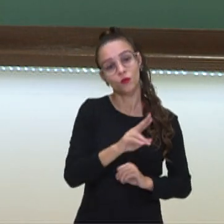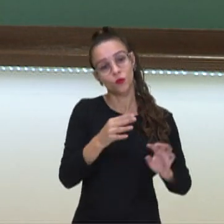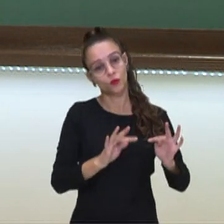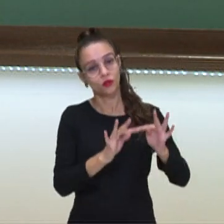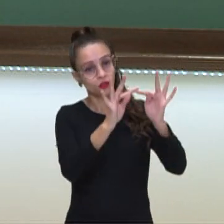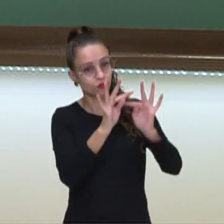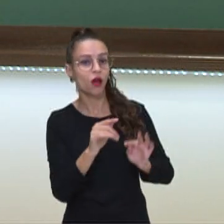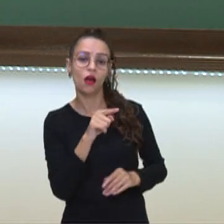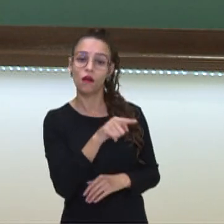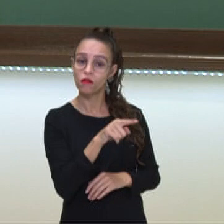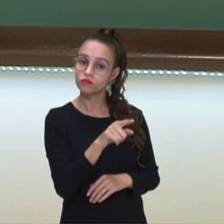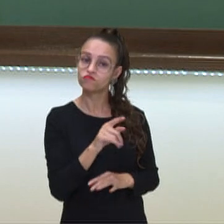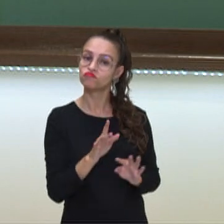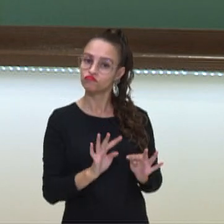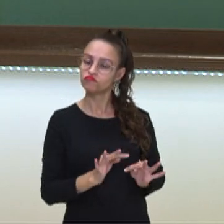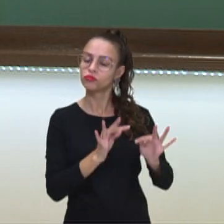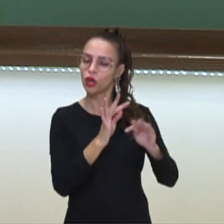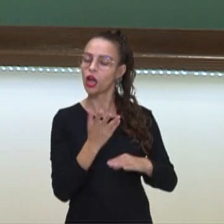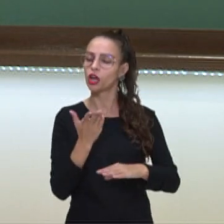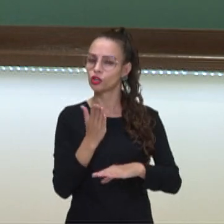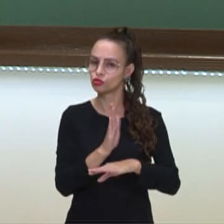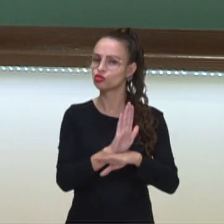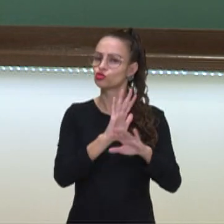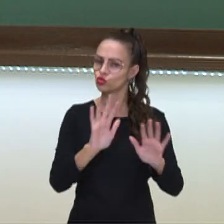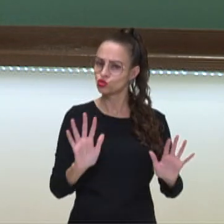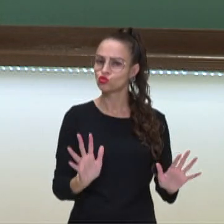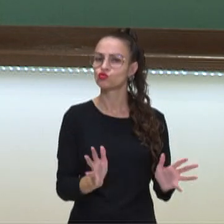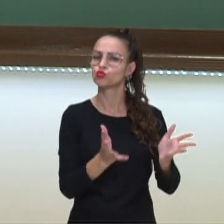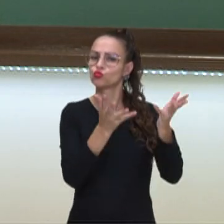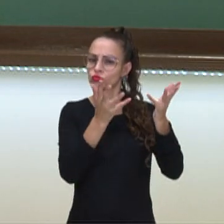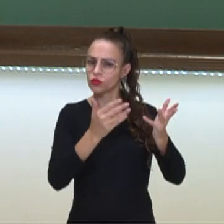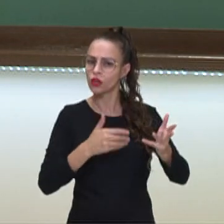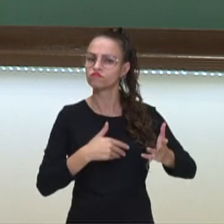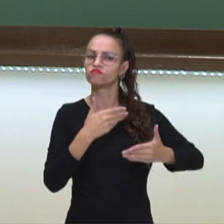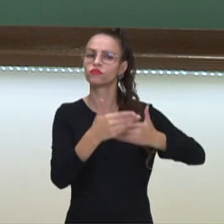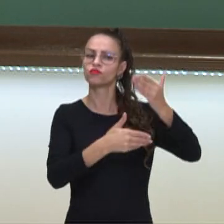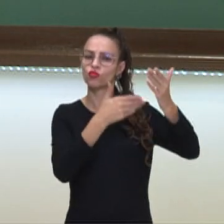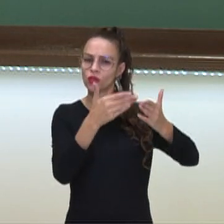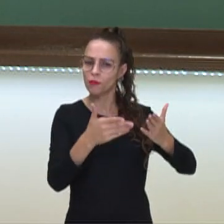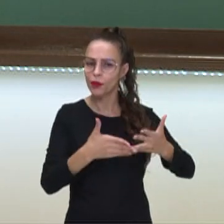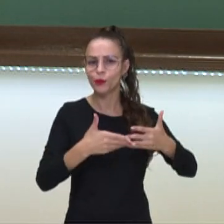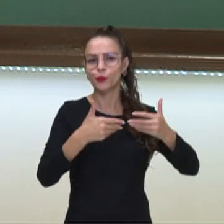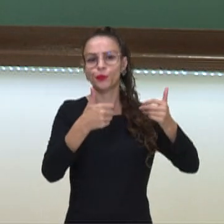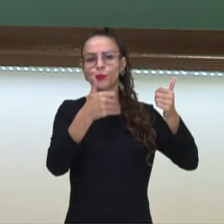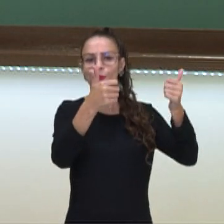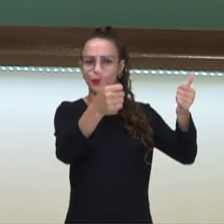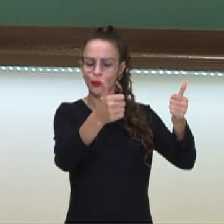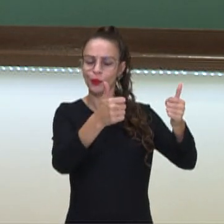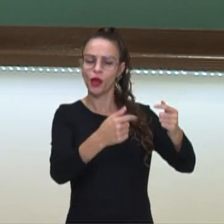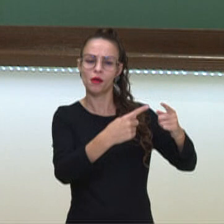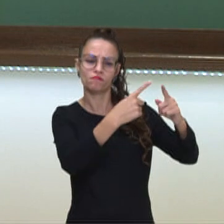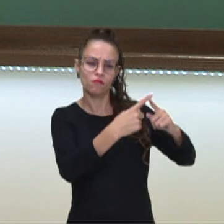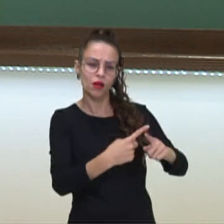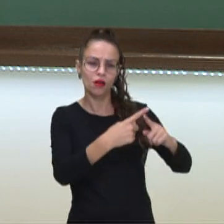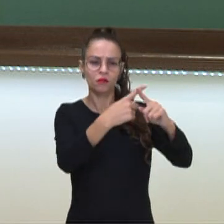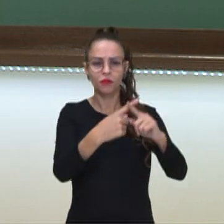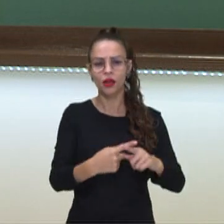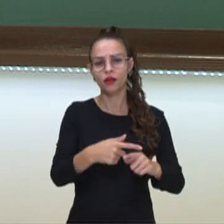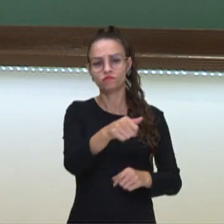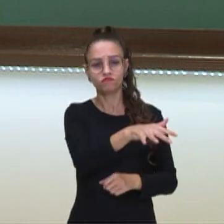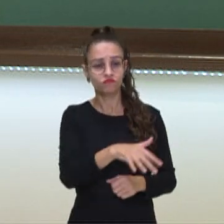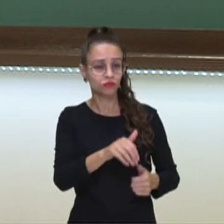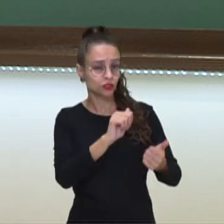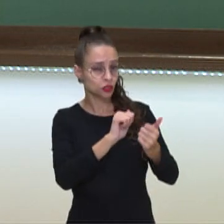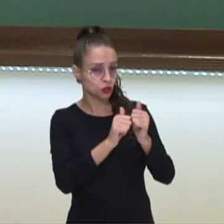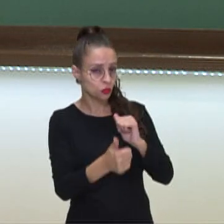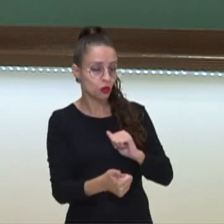tecnologia, ache que isso está ajudando numa evolução do esporte, a melhorar a competitividade dentro do